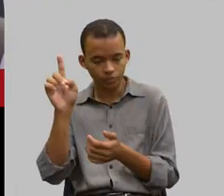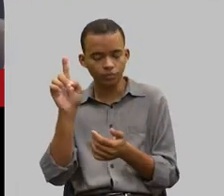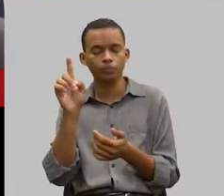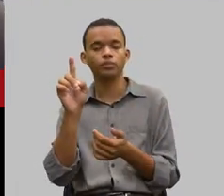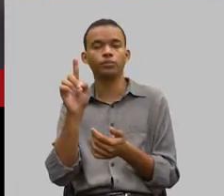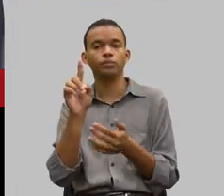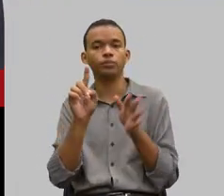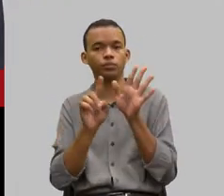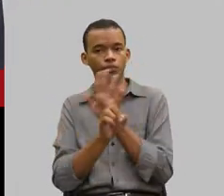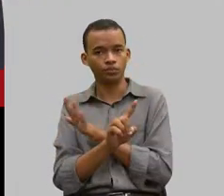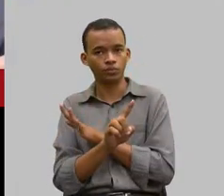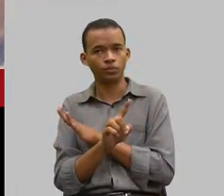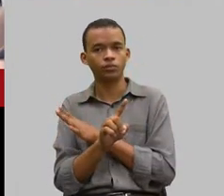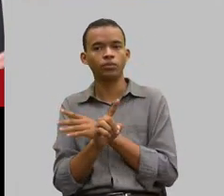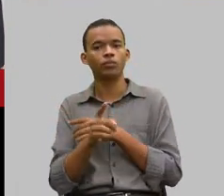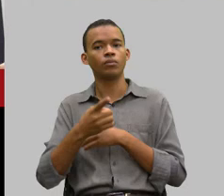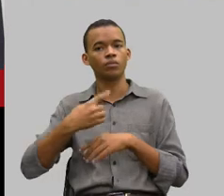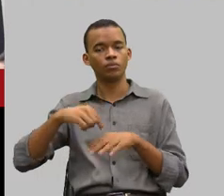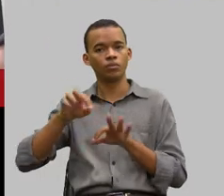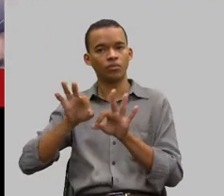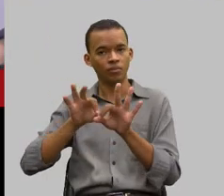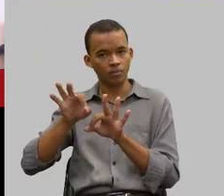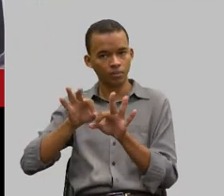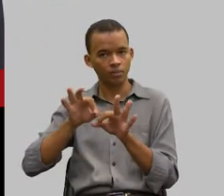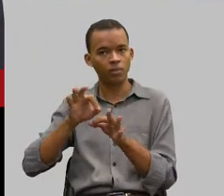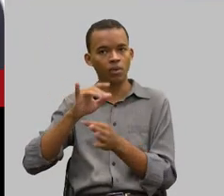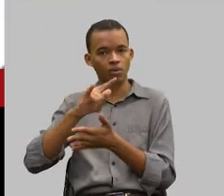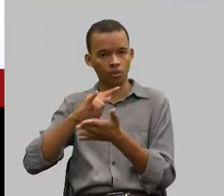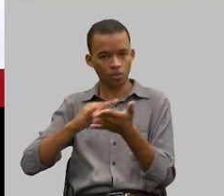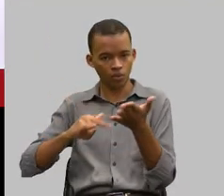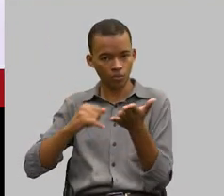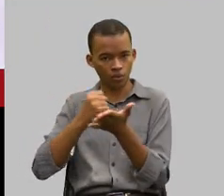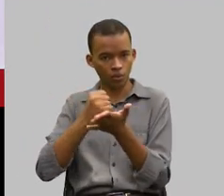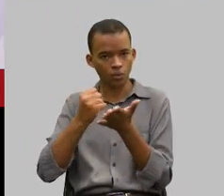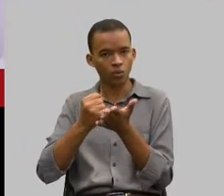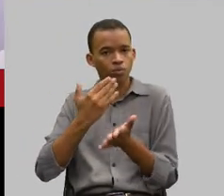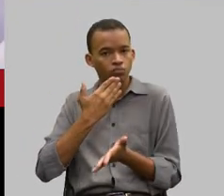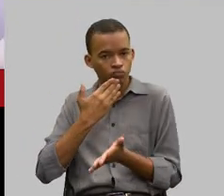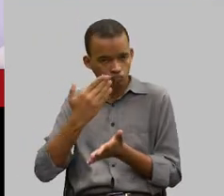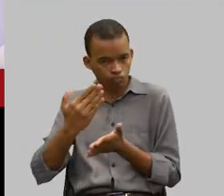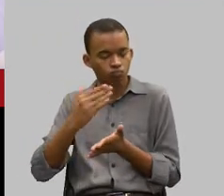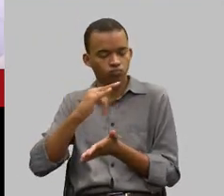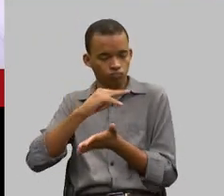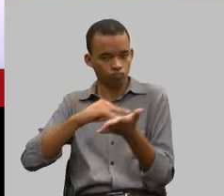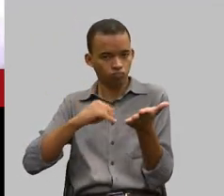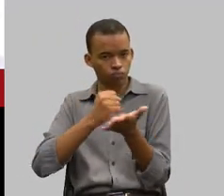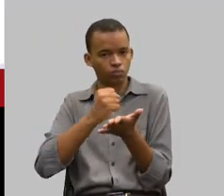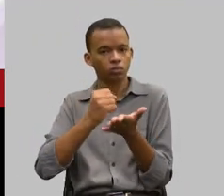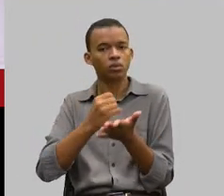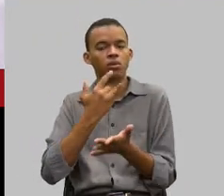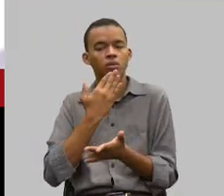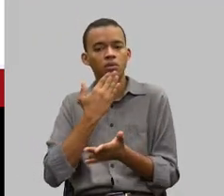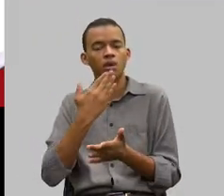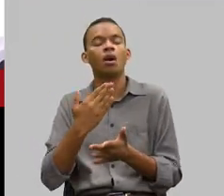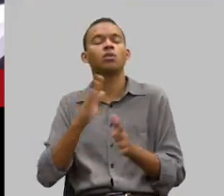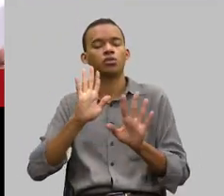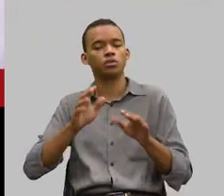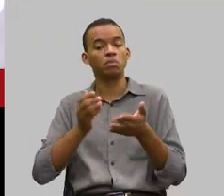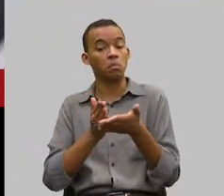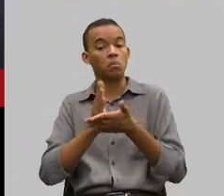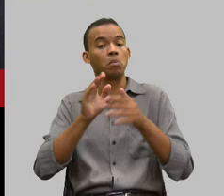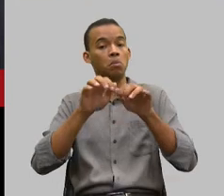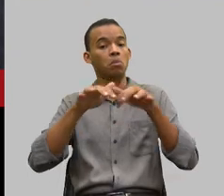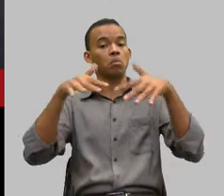ofici através de requerimento requerimento aprovado pelo plenário desta casa que vossa